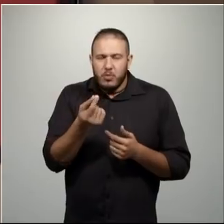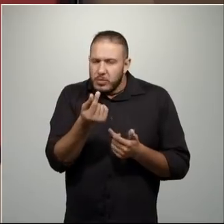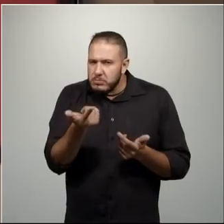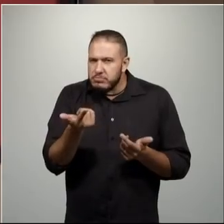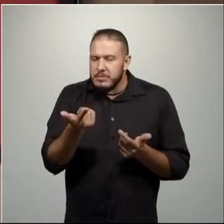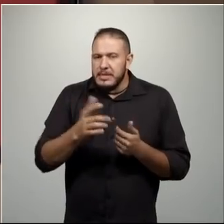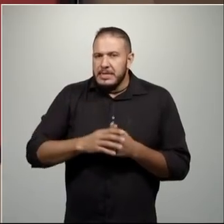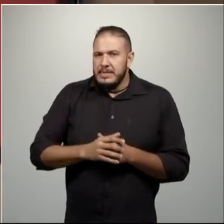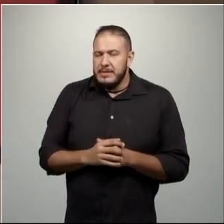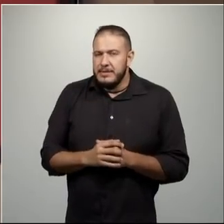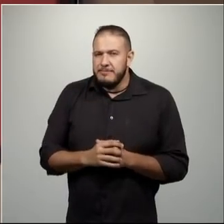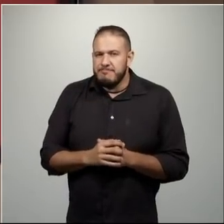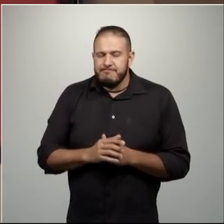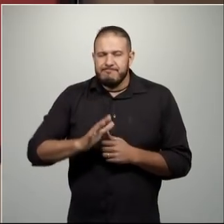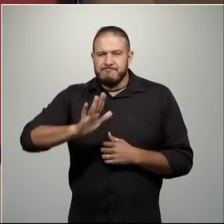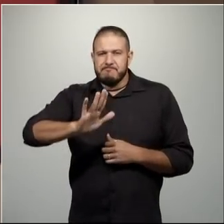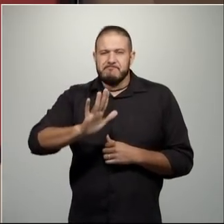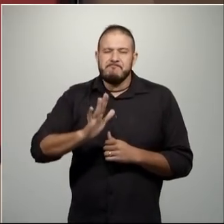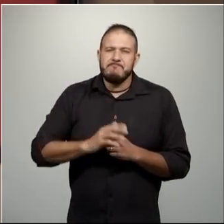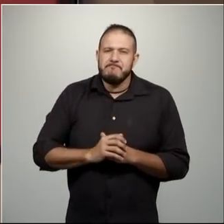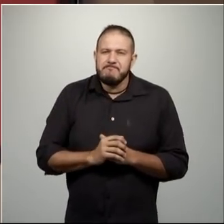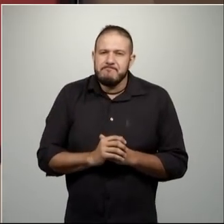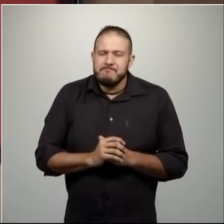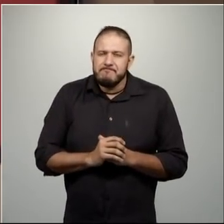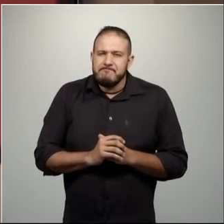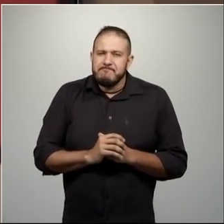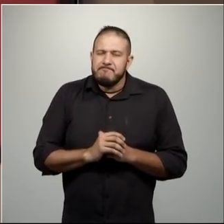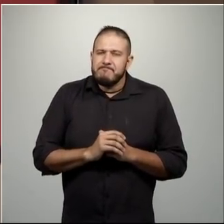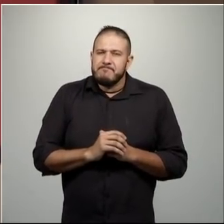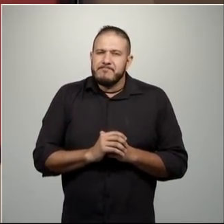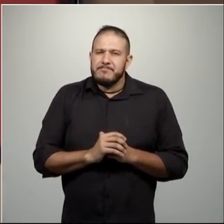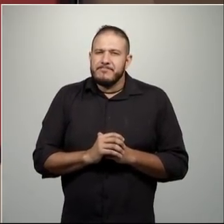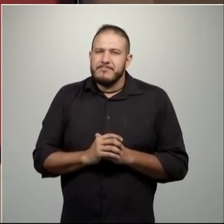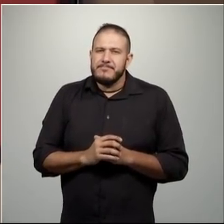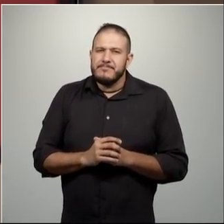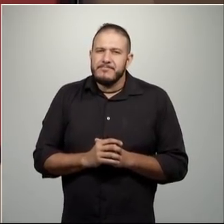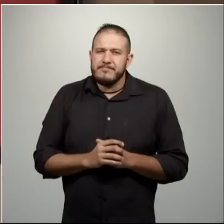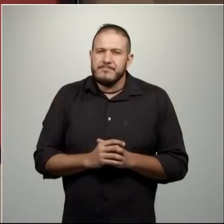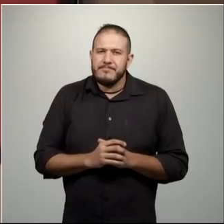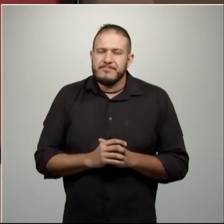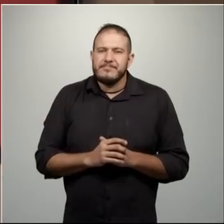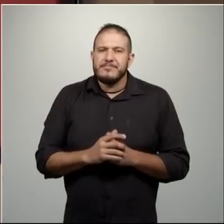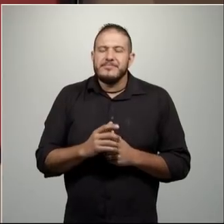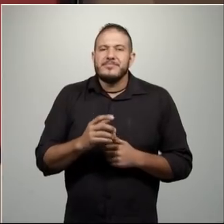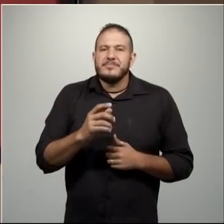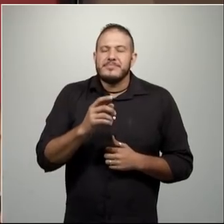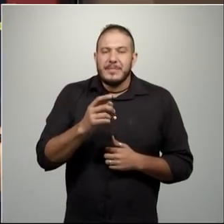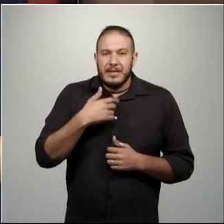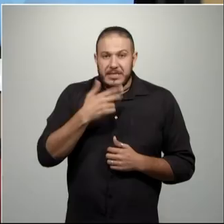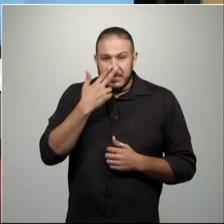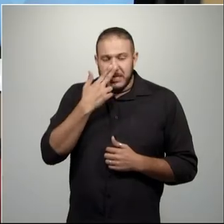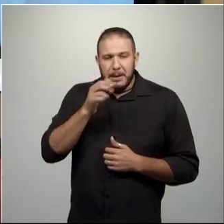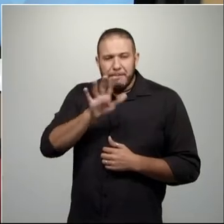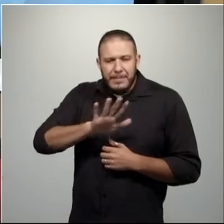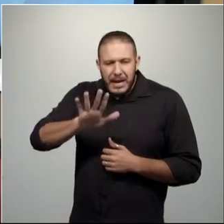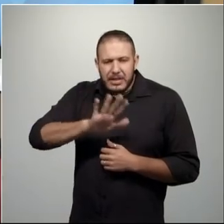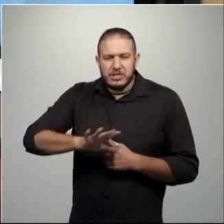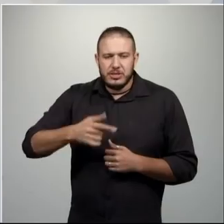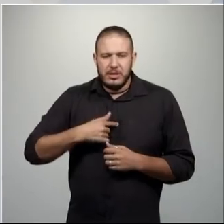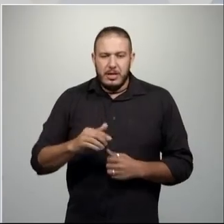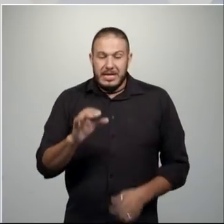tá vamos lá o a partir dos colaterais que está aqui esse